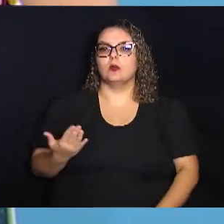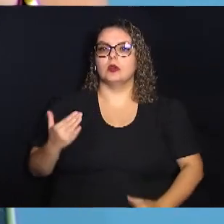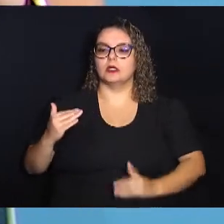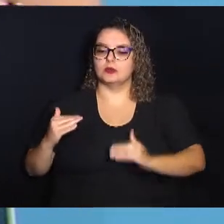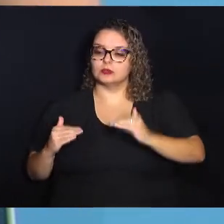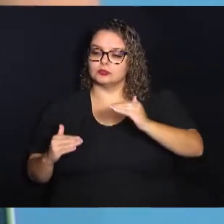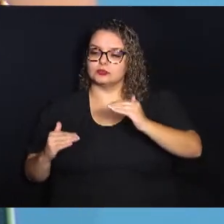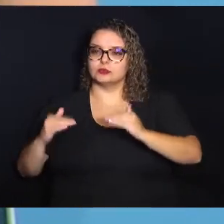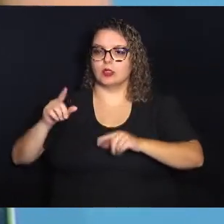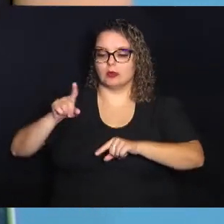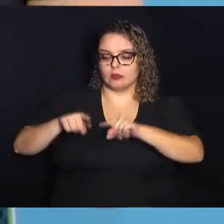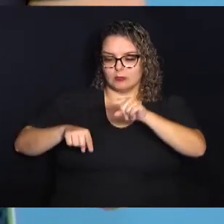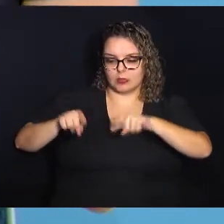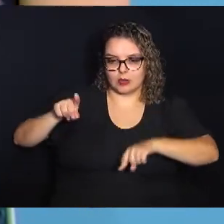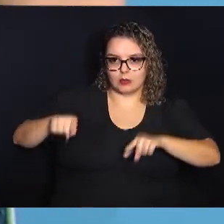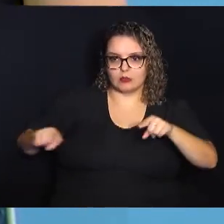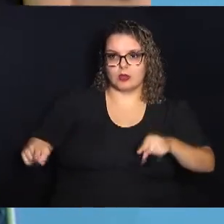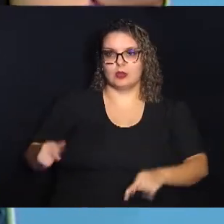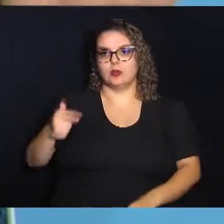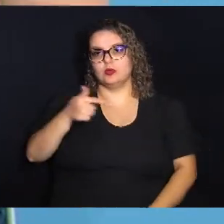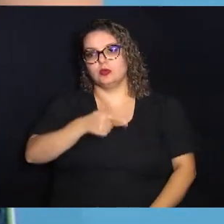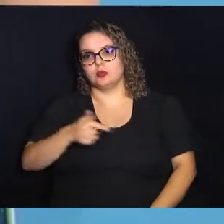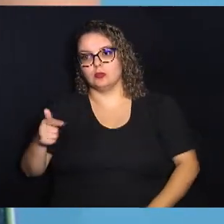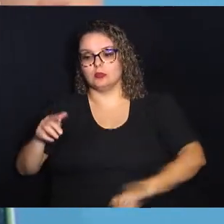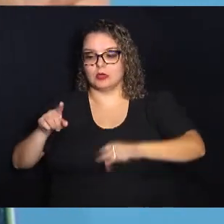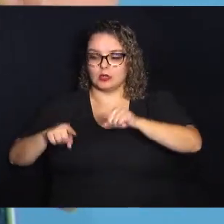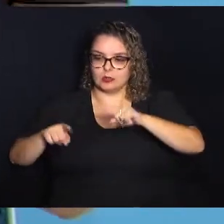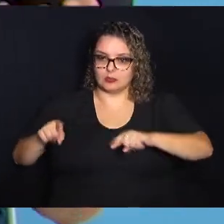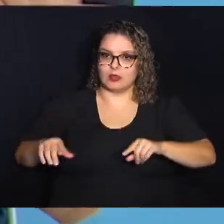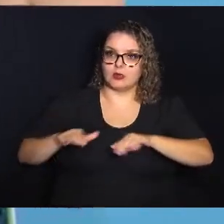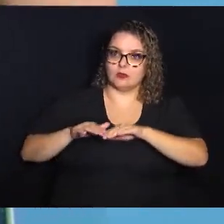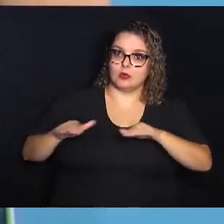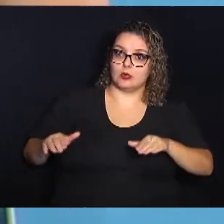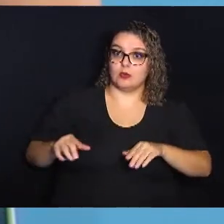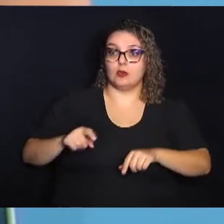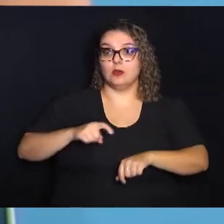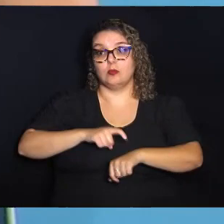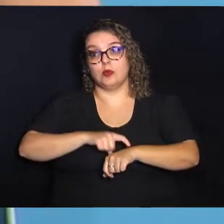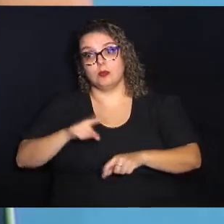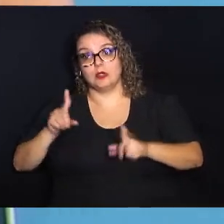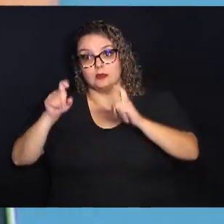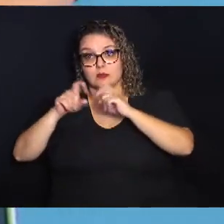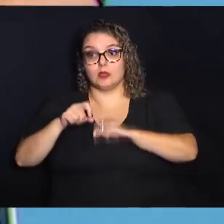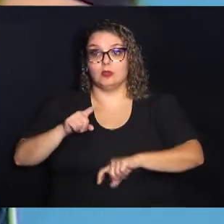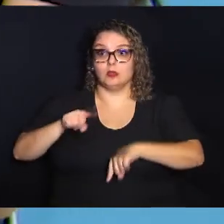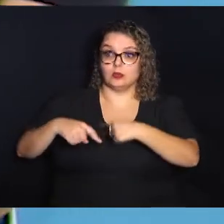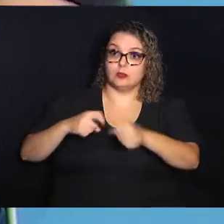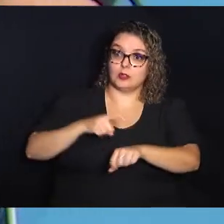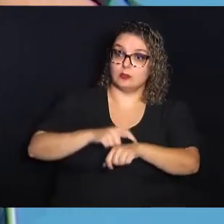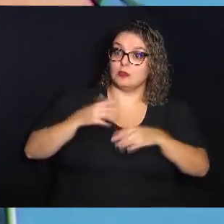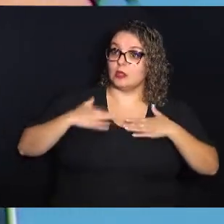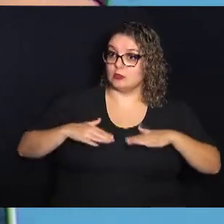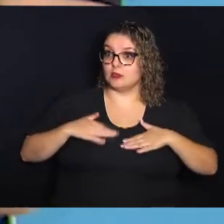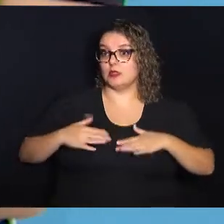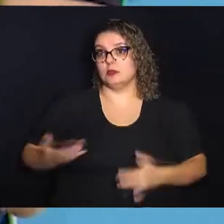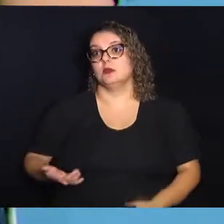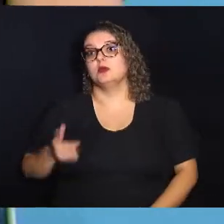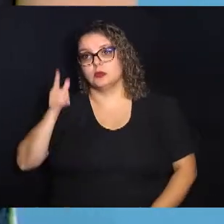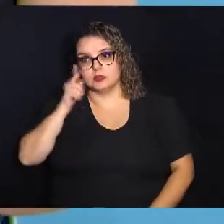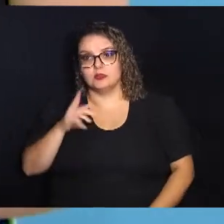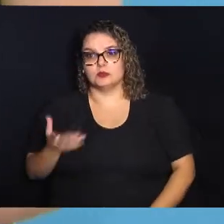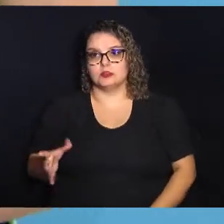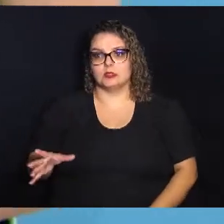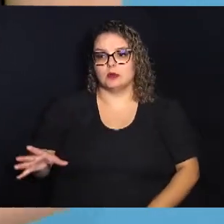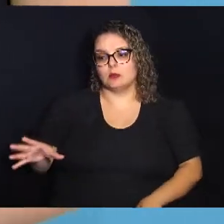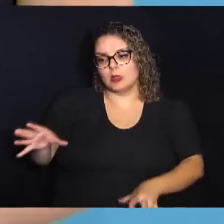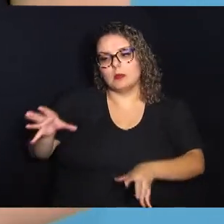você intercala e você consegue fazer uma semana que é equilibrada, que vão ter momentos mais desafiadores, outros momentos que vão ser mais tranquilos,